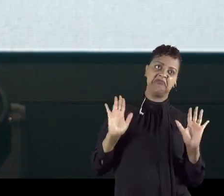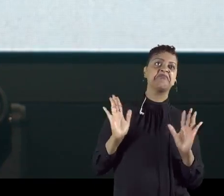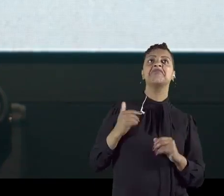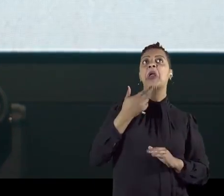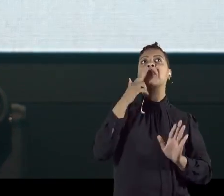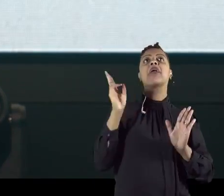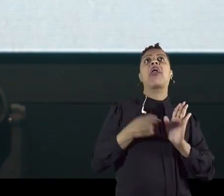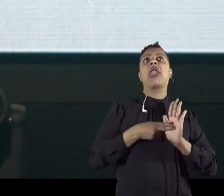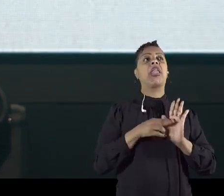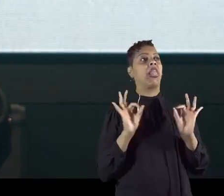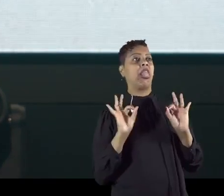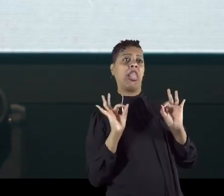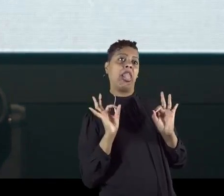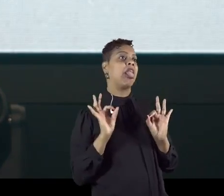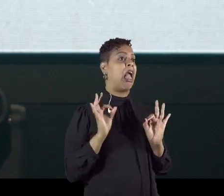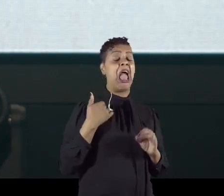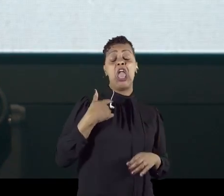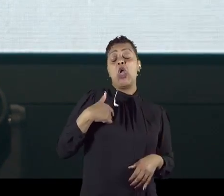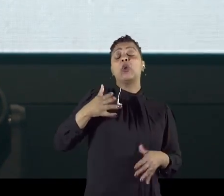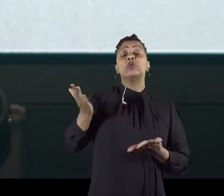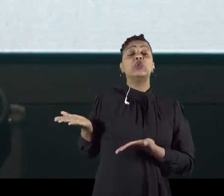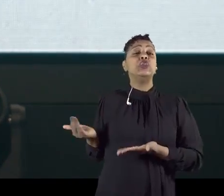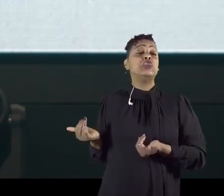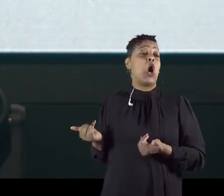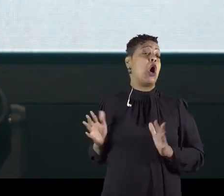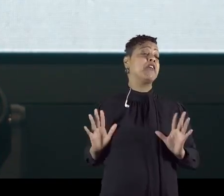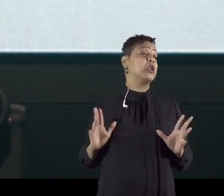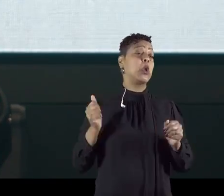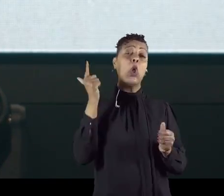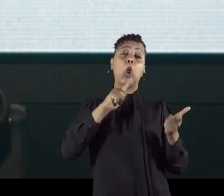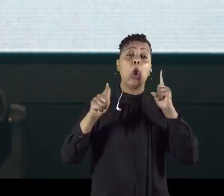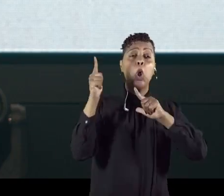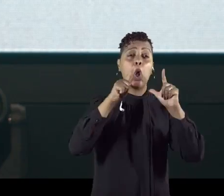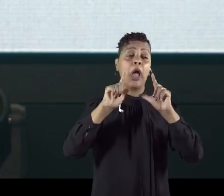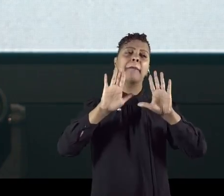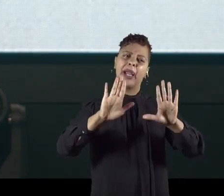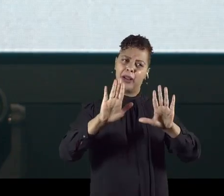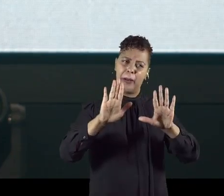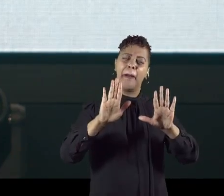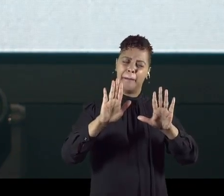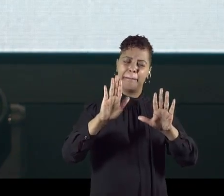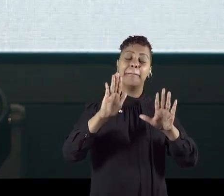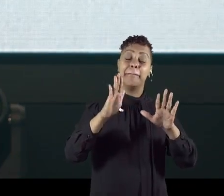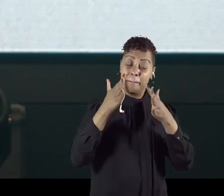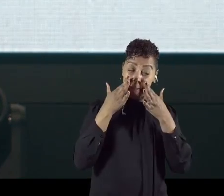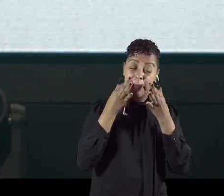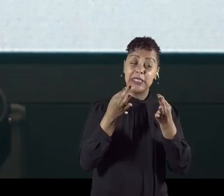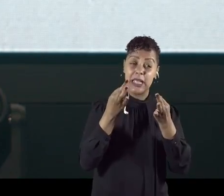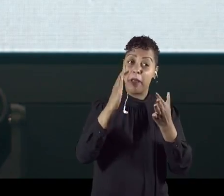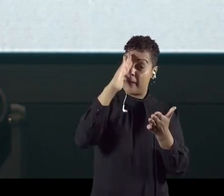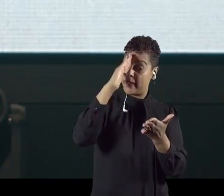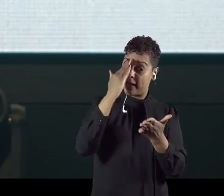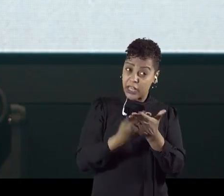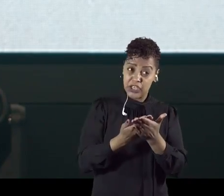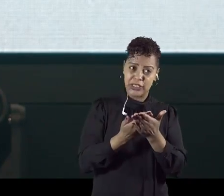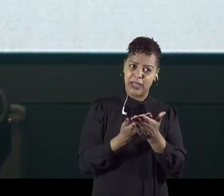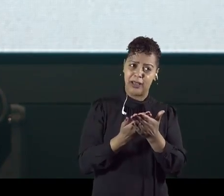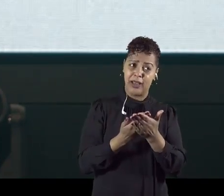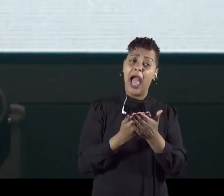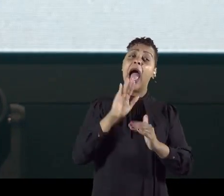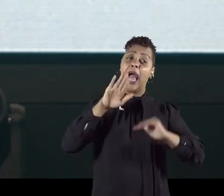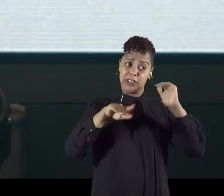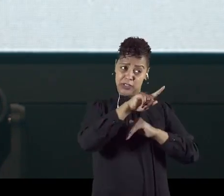e tem gente que está no auge da Juventude as coisas estão todas dando certo mas acredita em mim vai chegar uma hora que não vai dar tudo